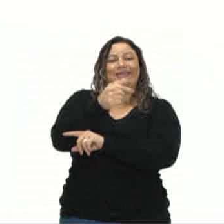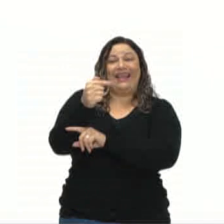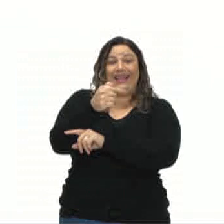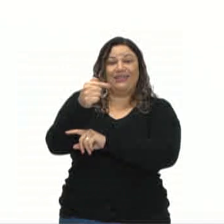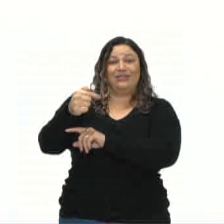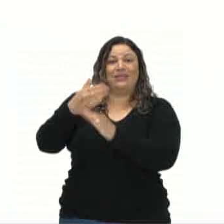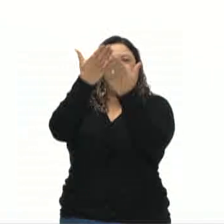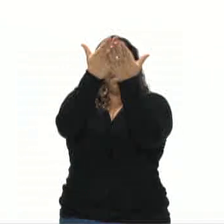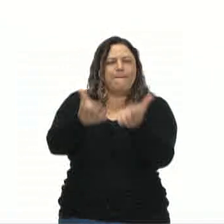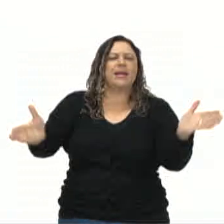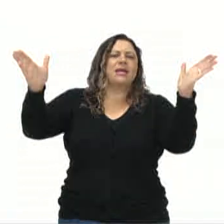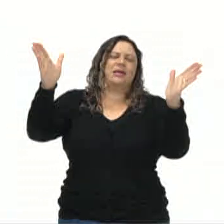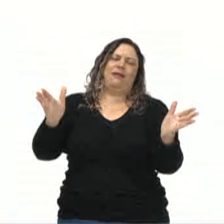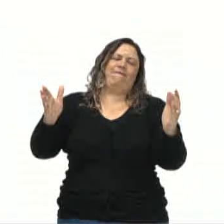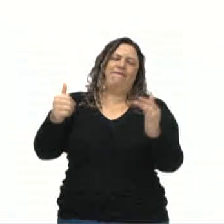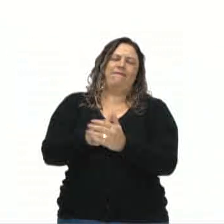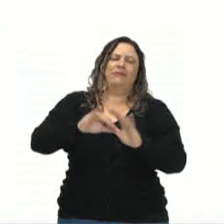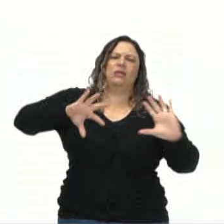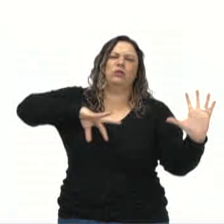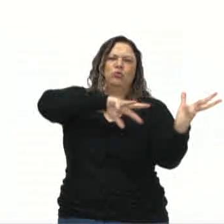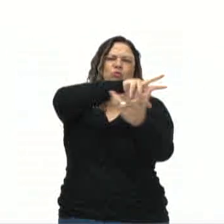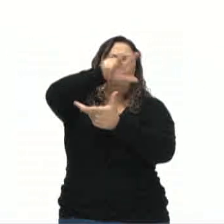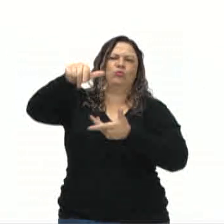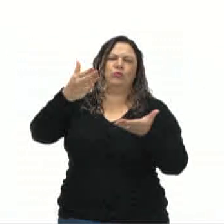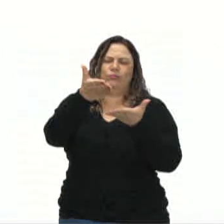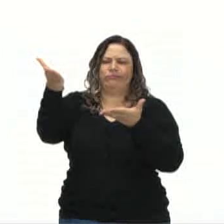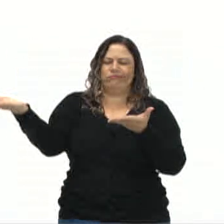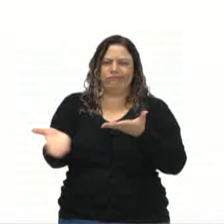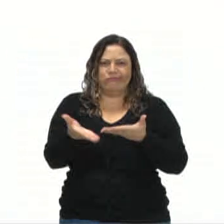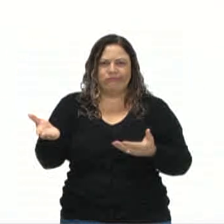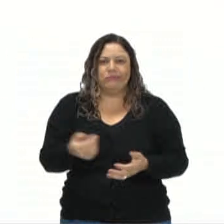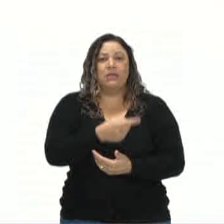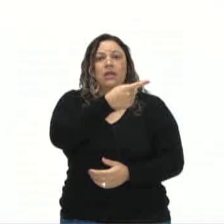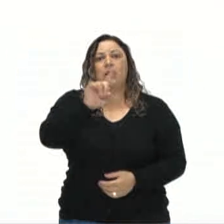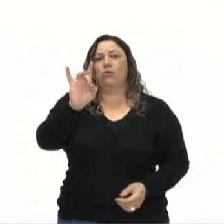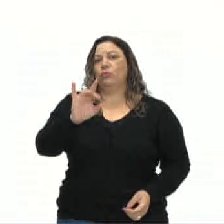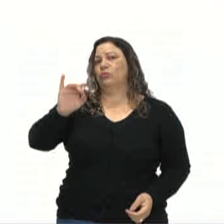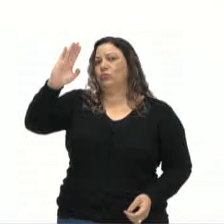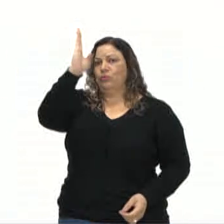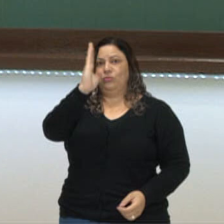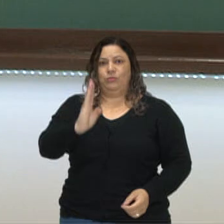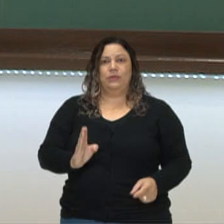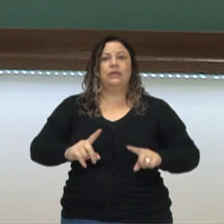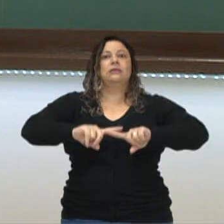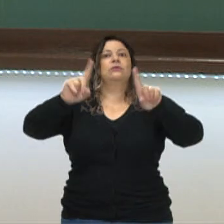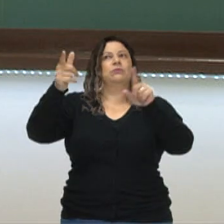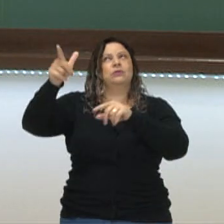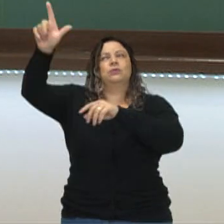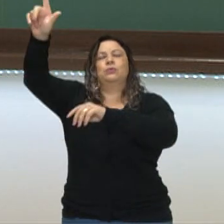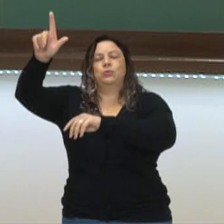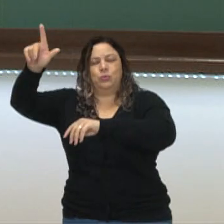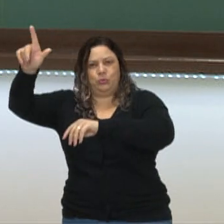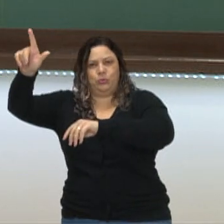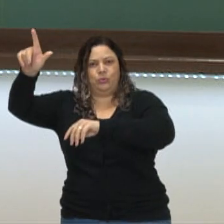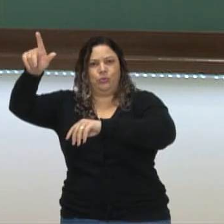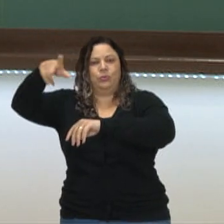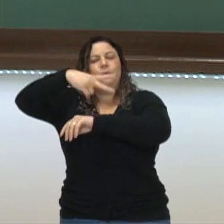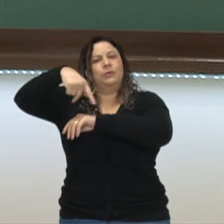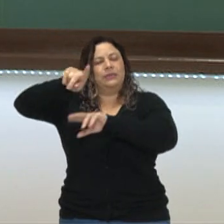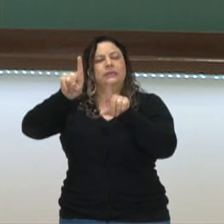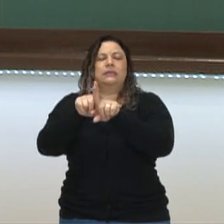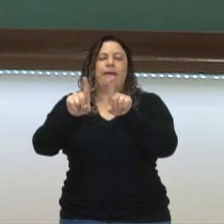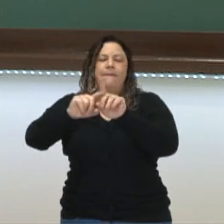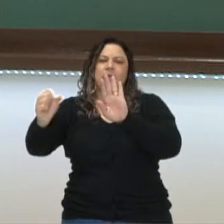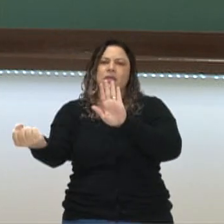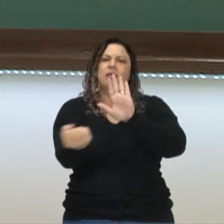só do Rio de Janeiro, mas do Brasil no exterior, e identifica o Brasil como um país cristão, né? O